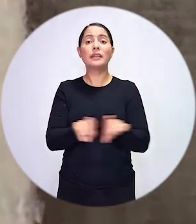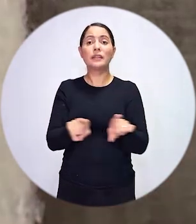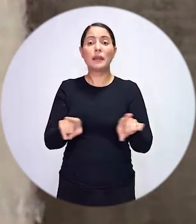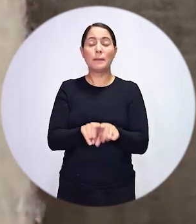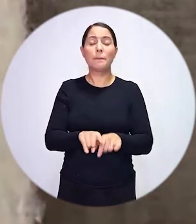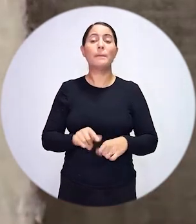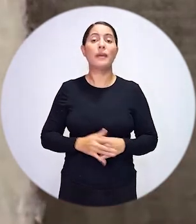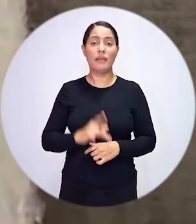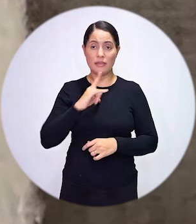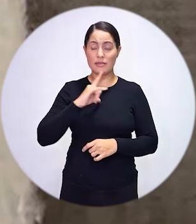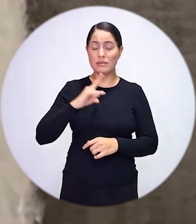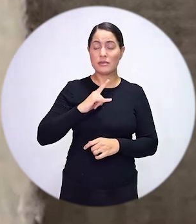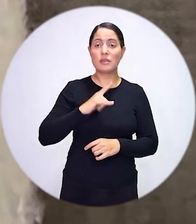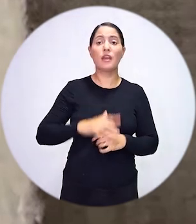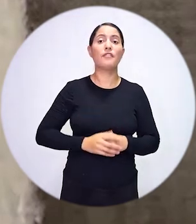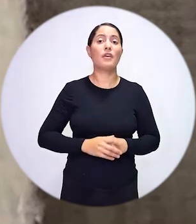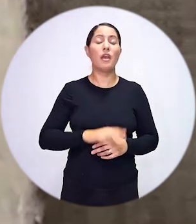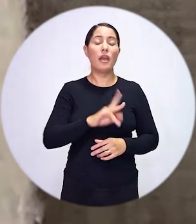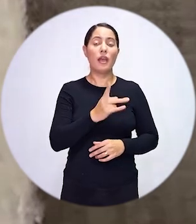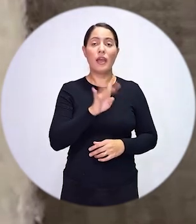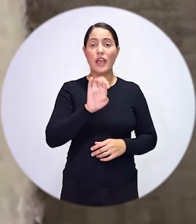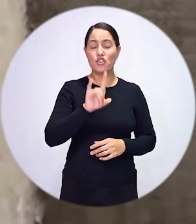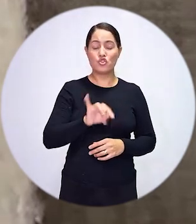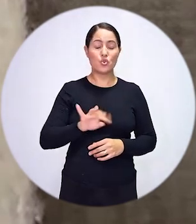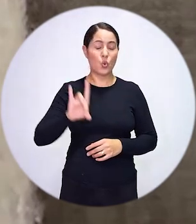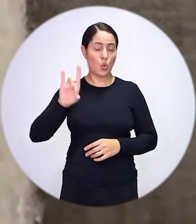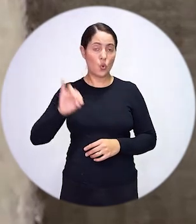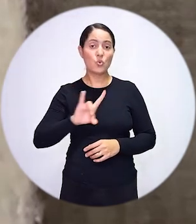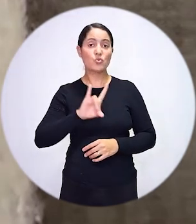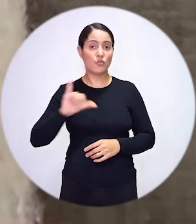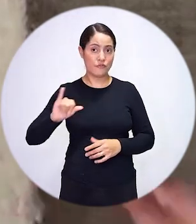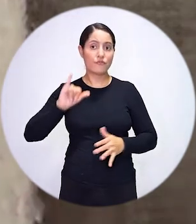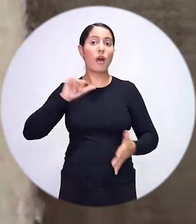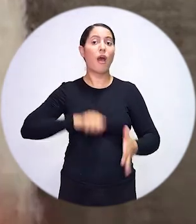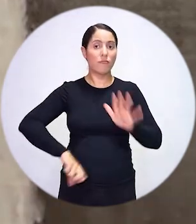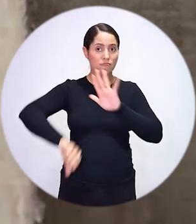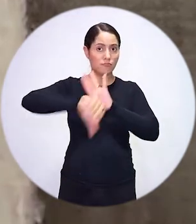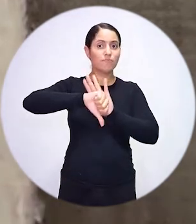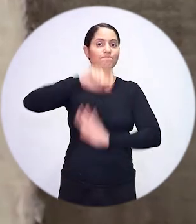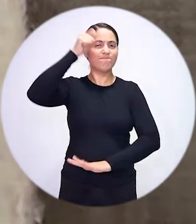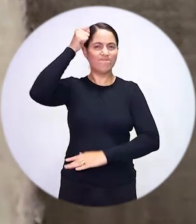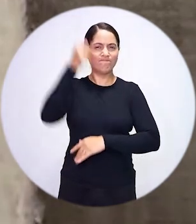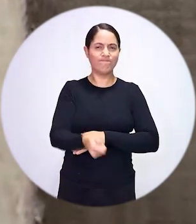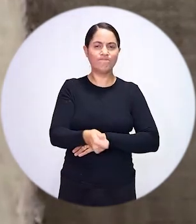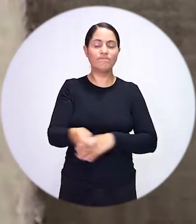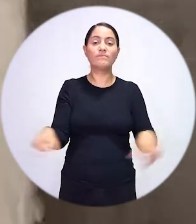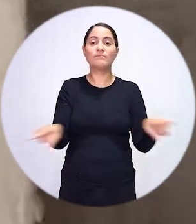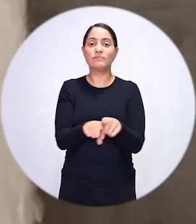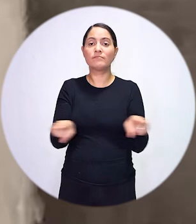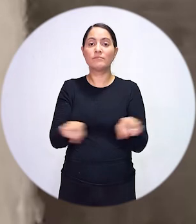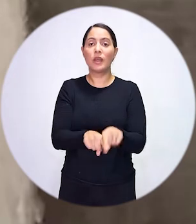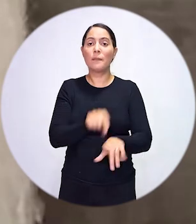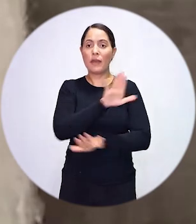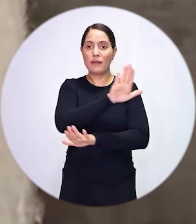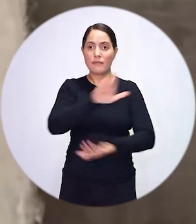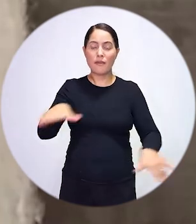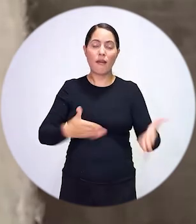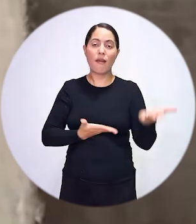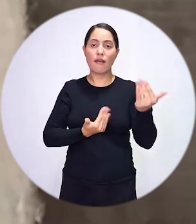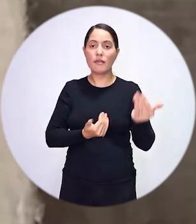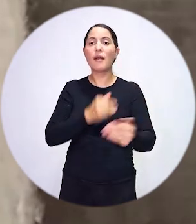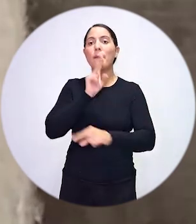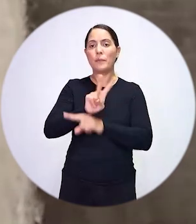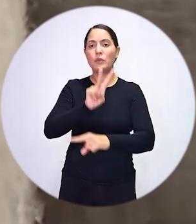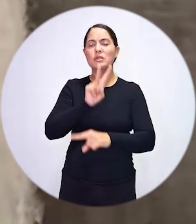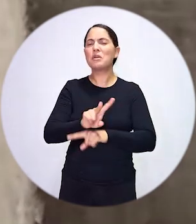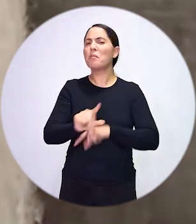do rol de crimes hediondos e, além disso, também uma adoção de novas medidas de proteção das crianças e adolescentes,